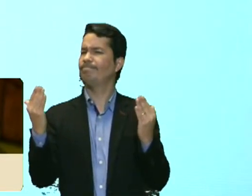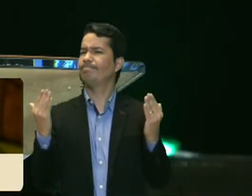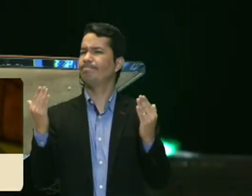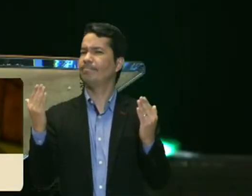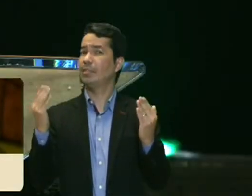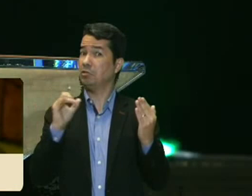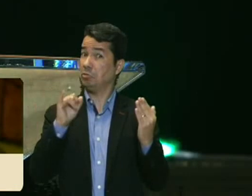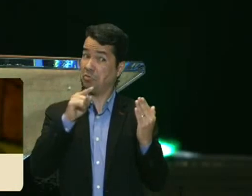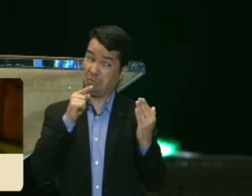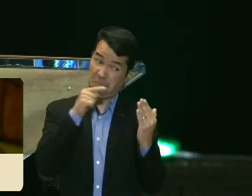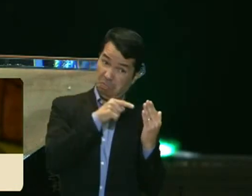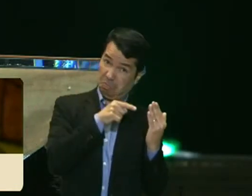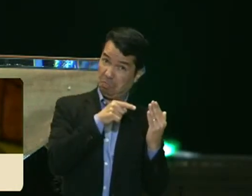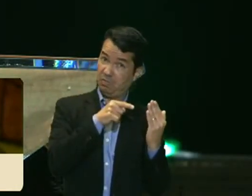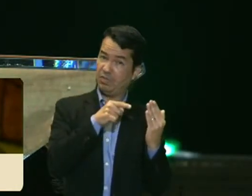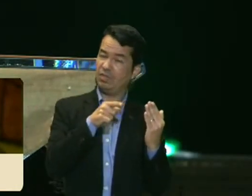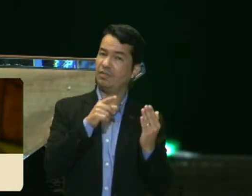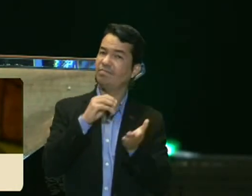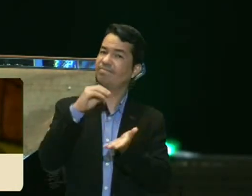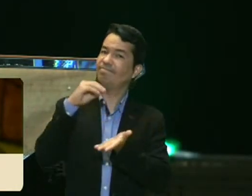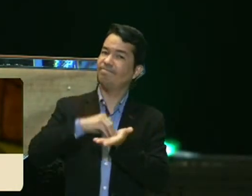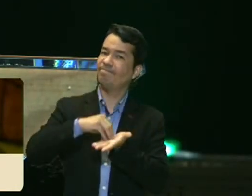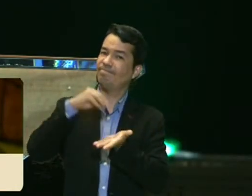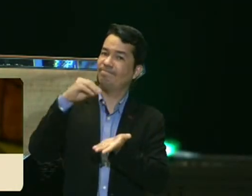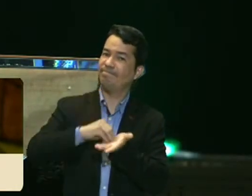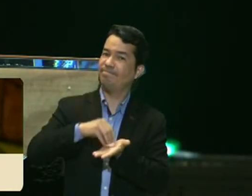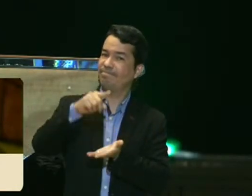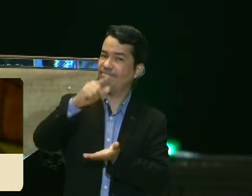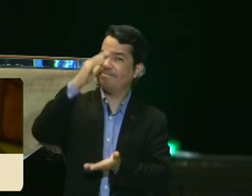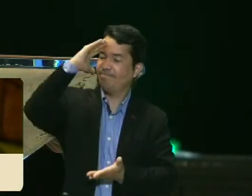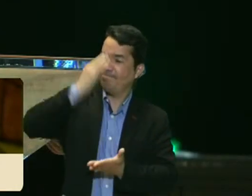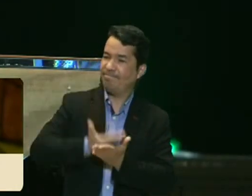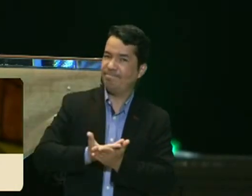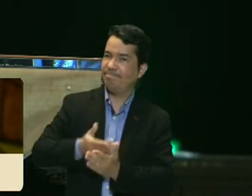de confiança na proteção de Deus.